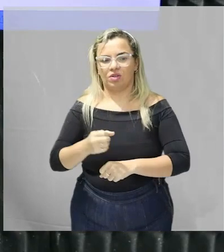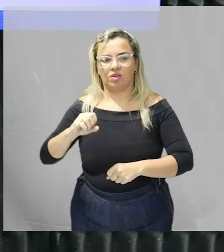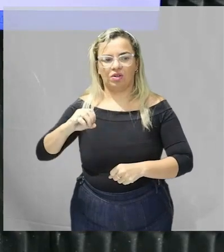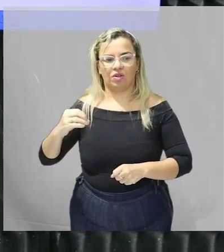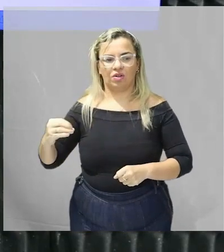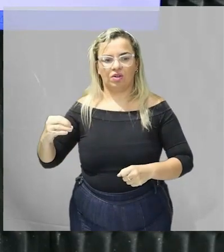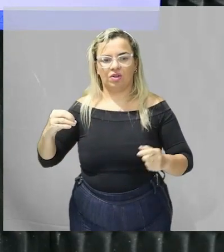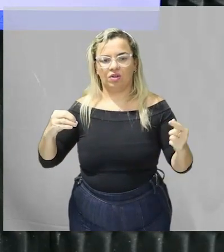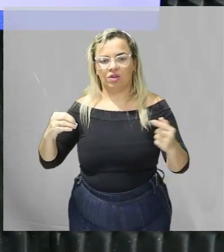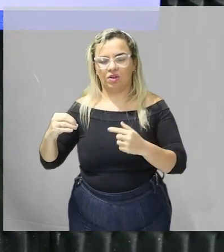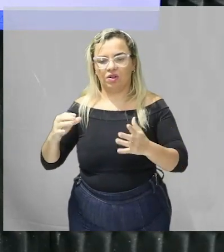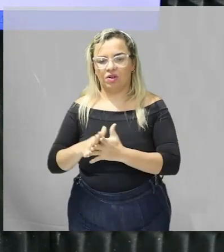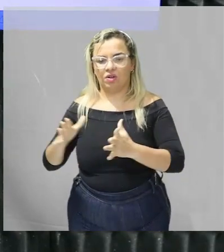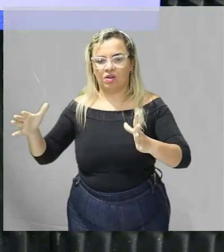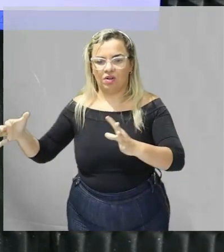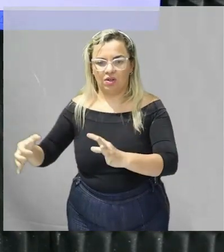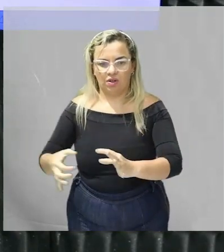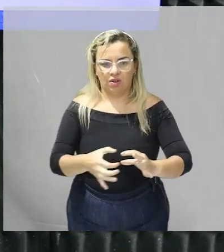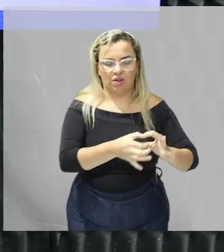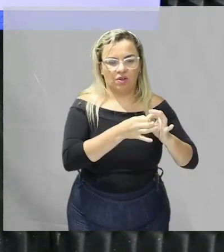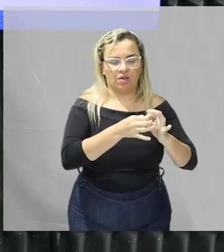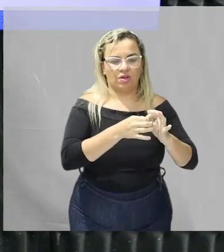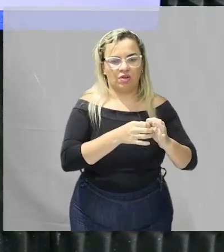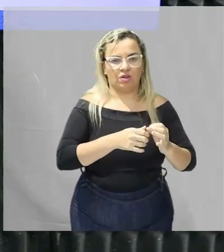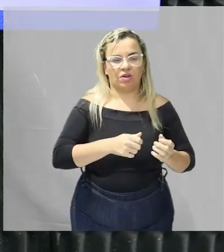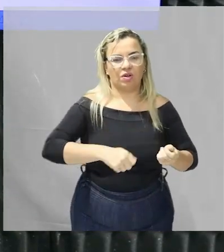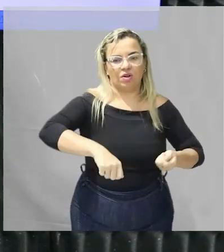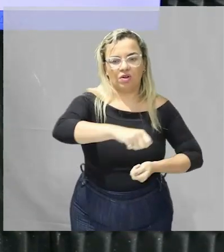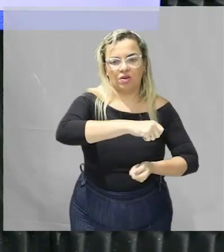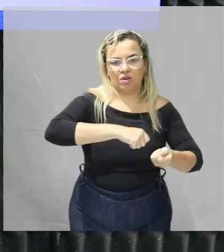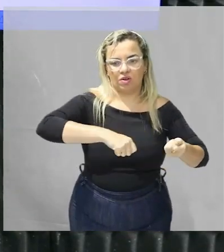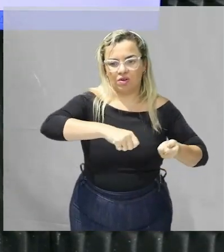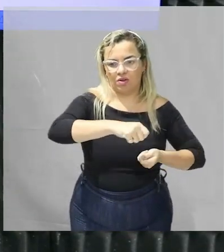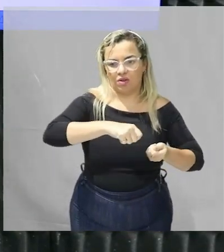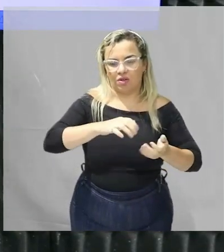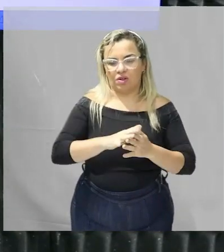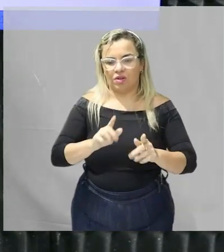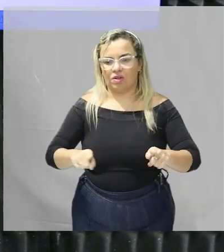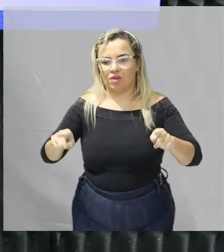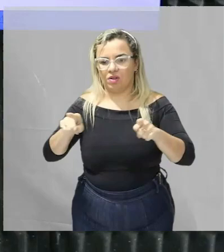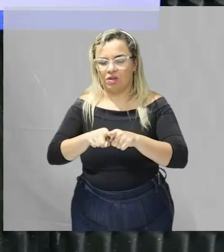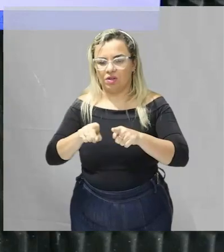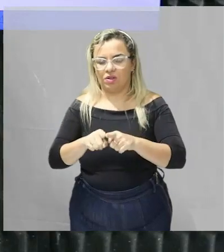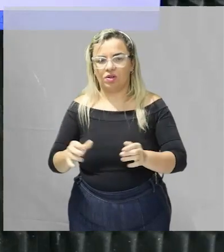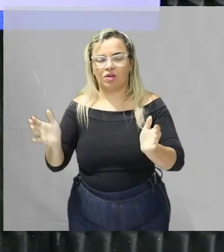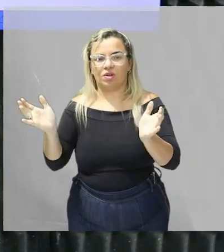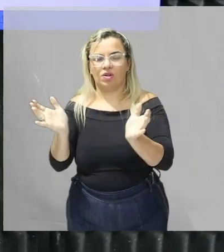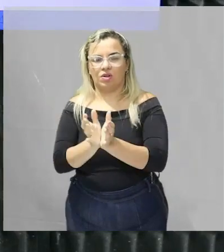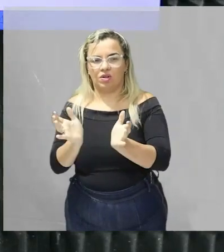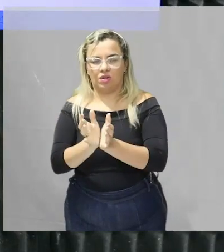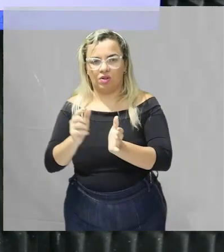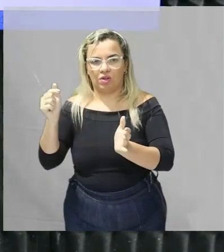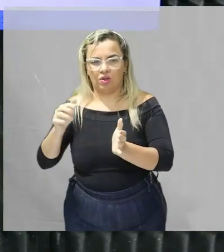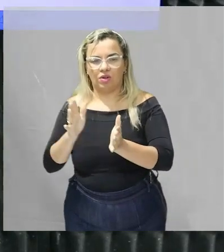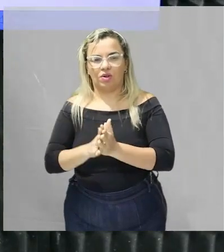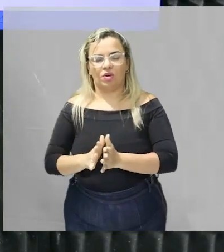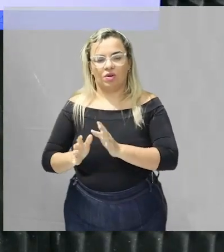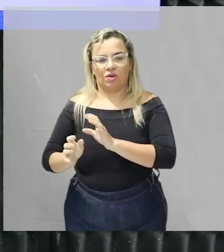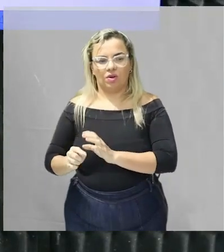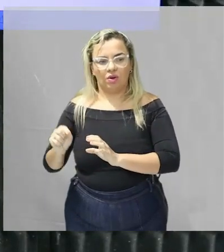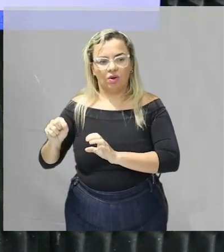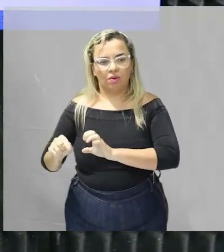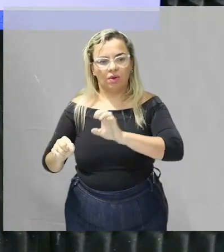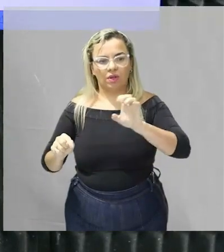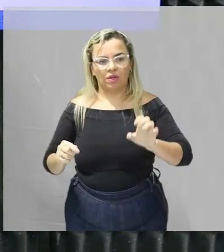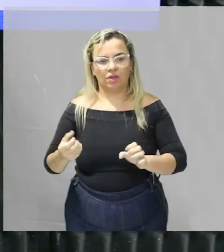os narcotraficantes e os guerrilheiros de esquerda do Sendero Luminoso, tá? Um grupo terrorista peruano, e do M-19, um grupo